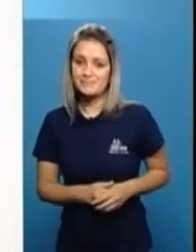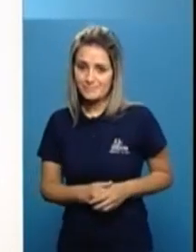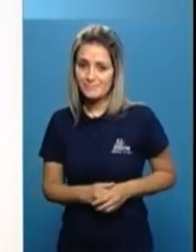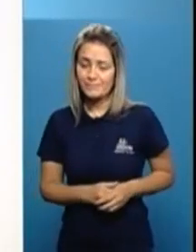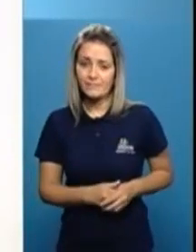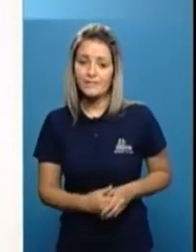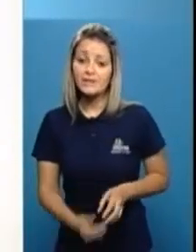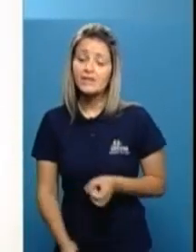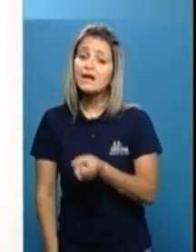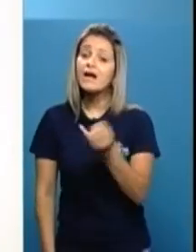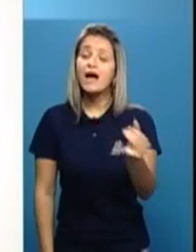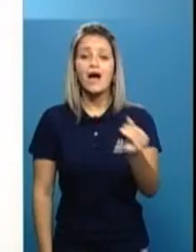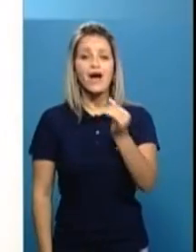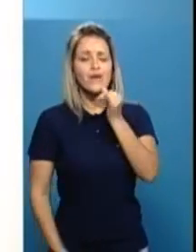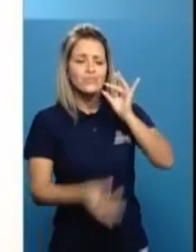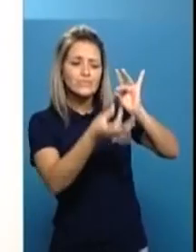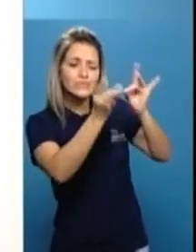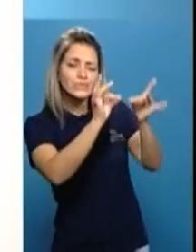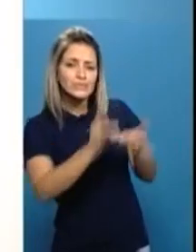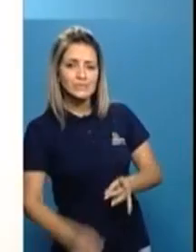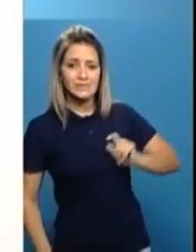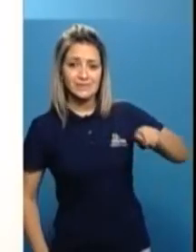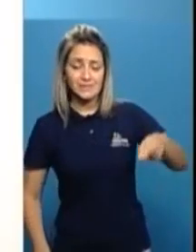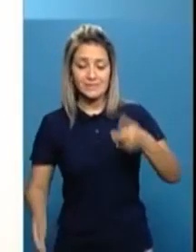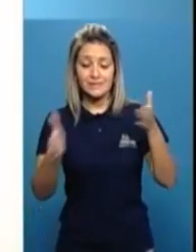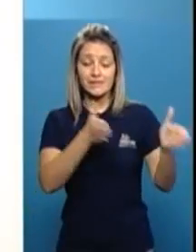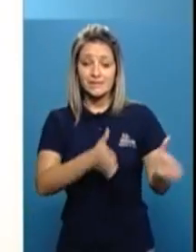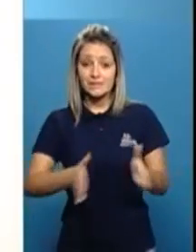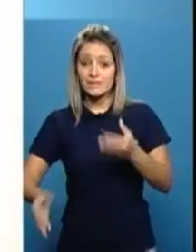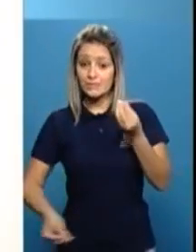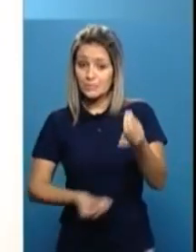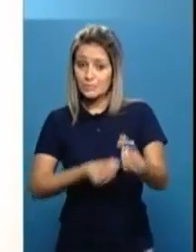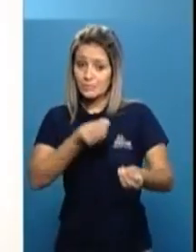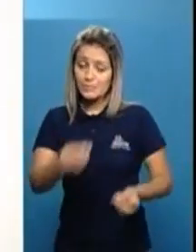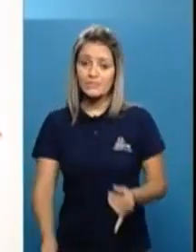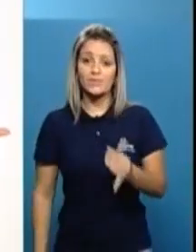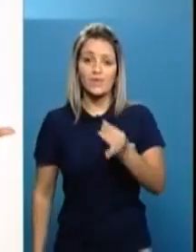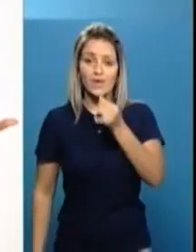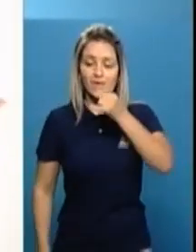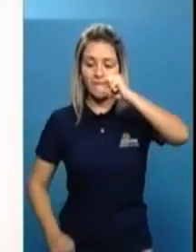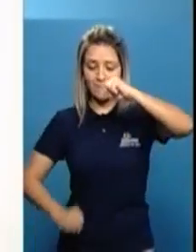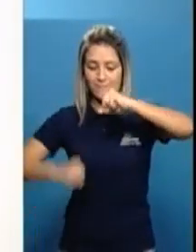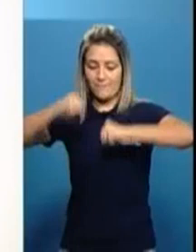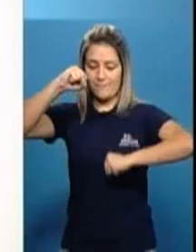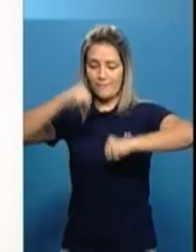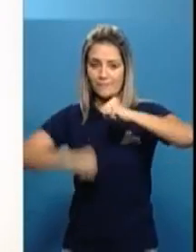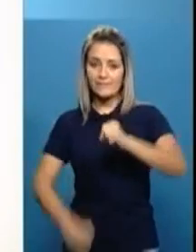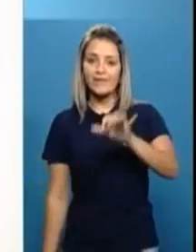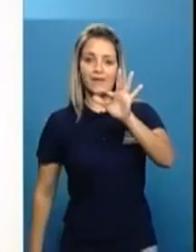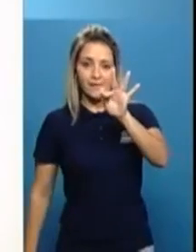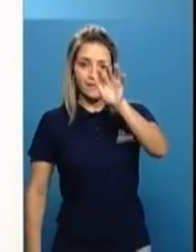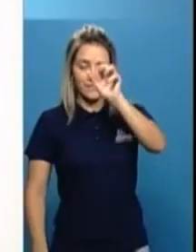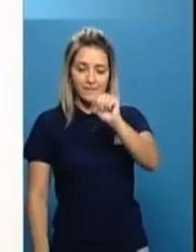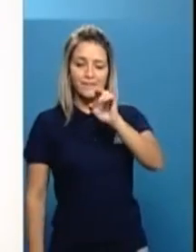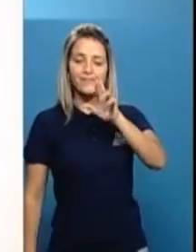Algumas características desse tipo de processo. No caso da fábrica, ela já é